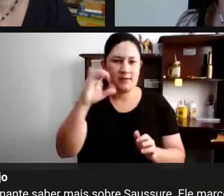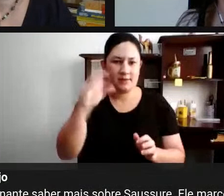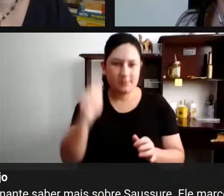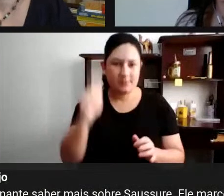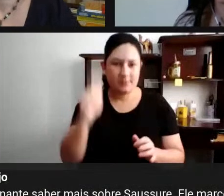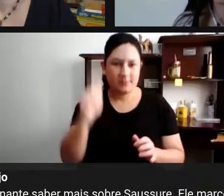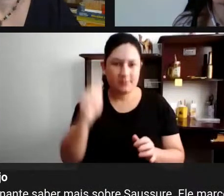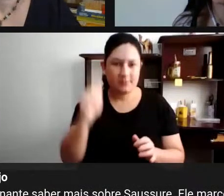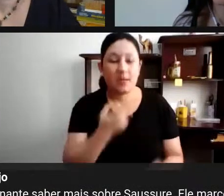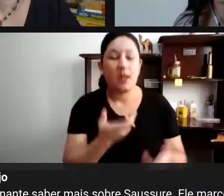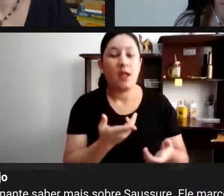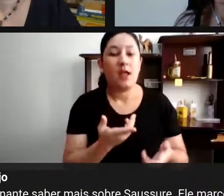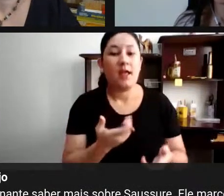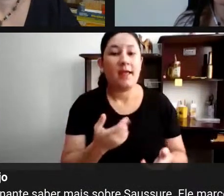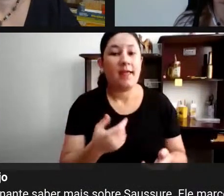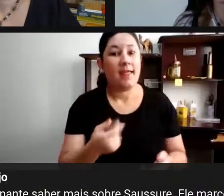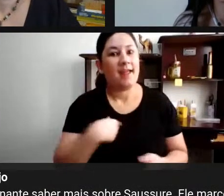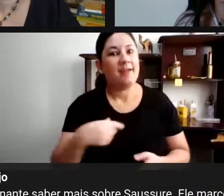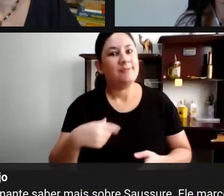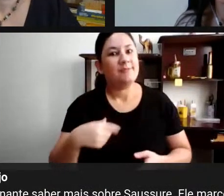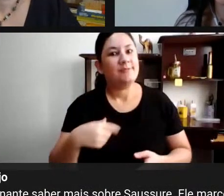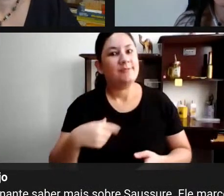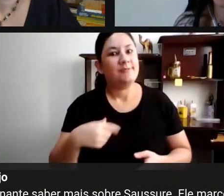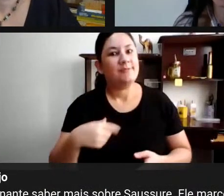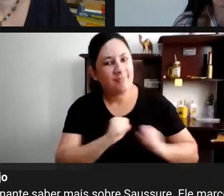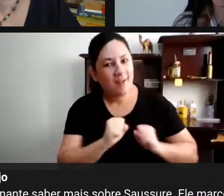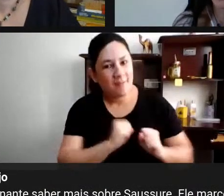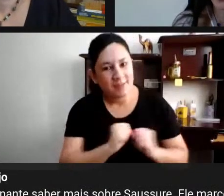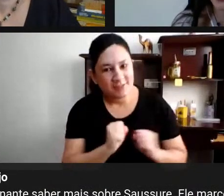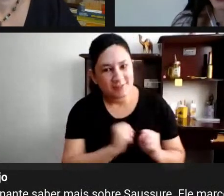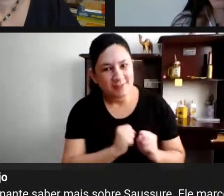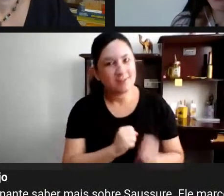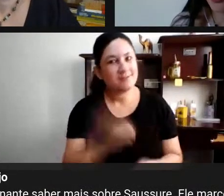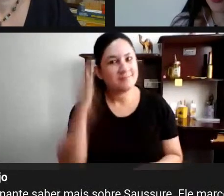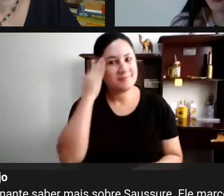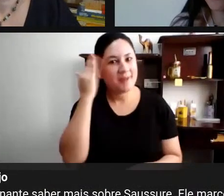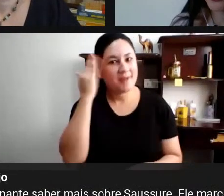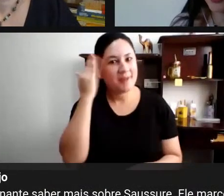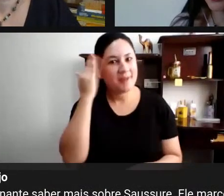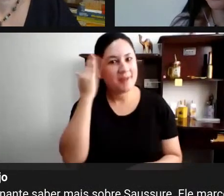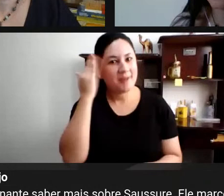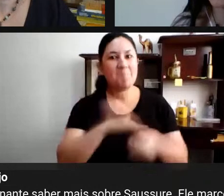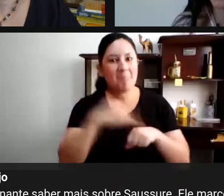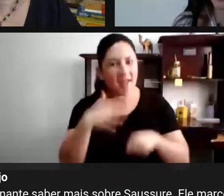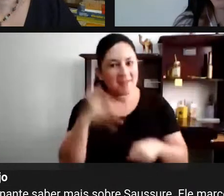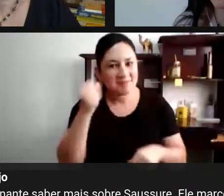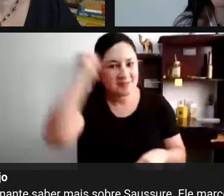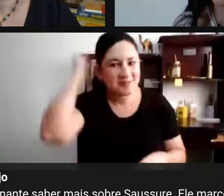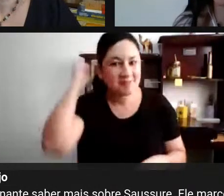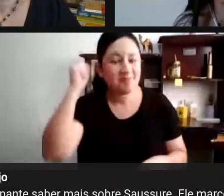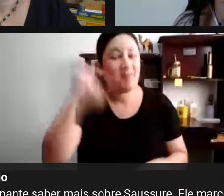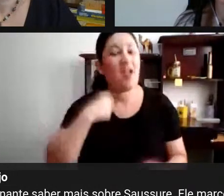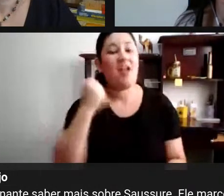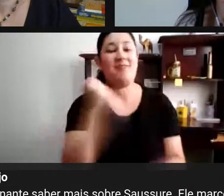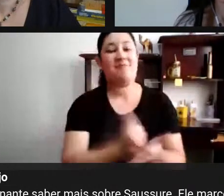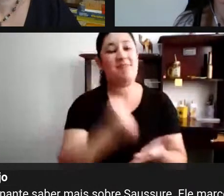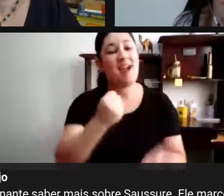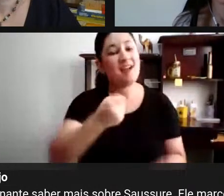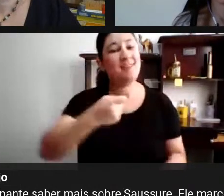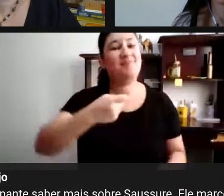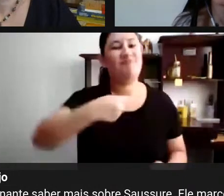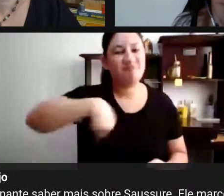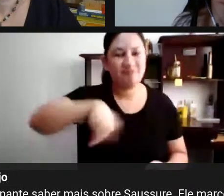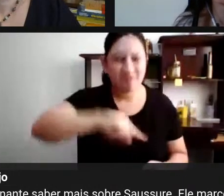extremamente fascinante saber mais sobre Sossi ele marcou profundamente nossa área e não pudemos